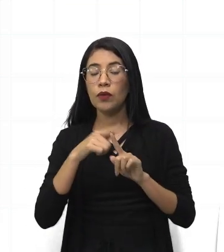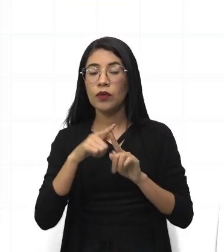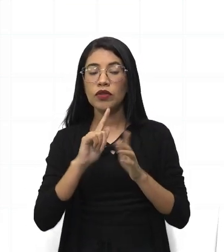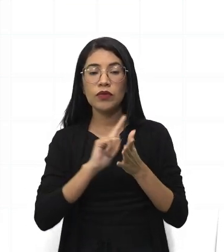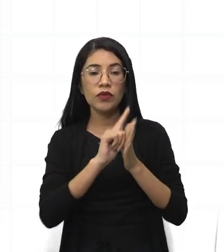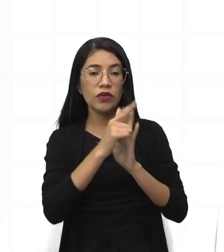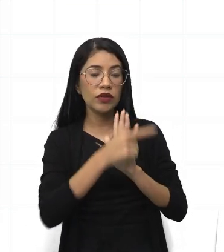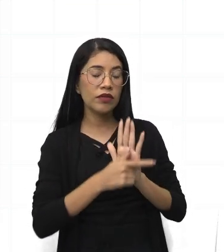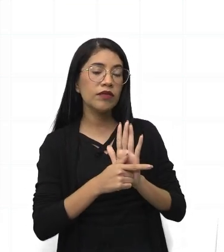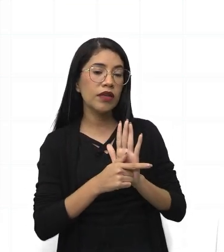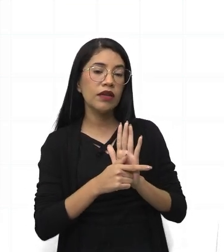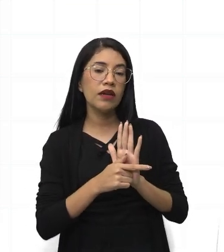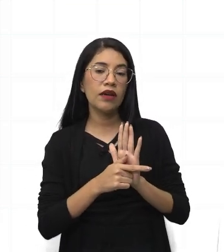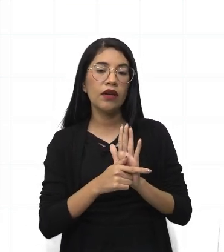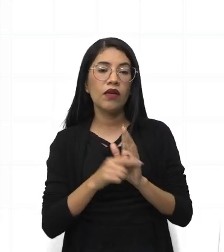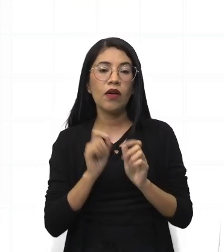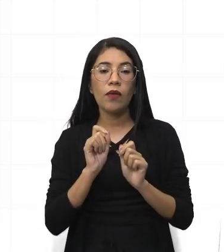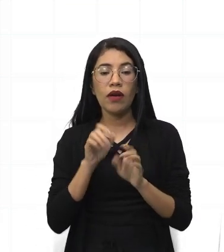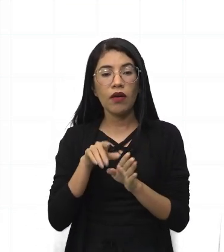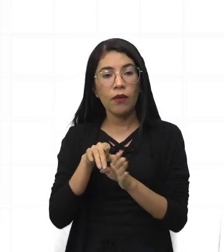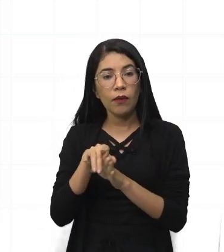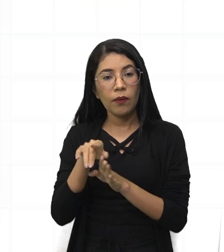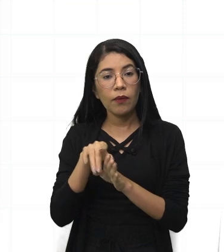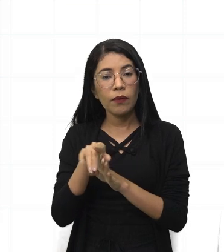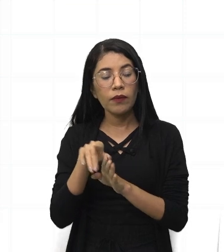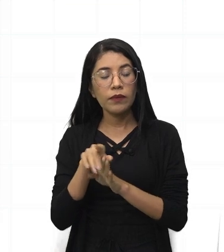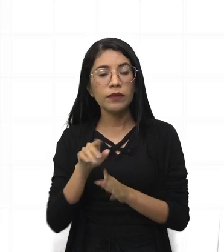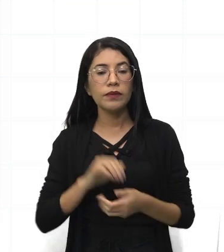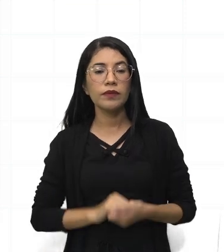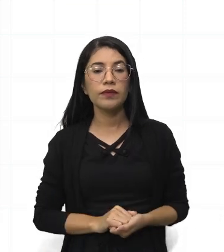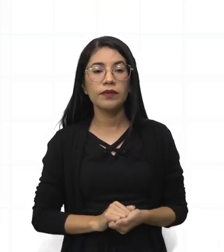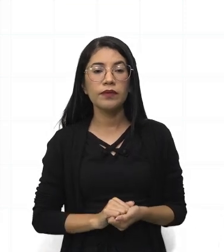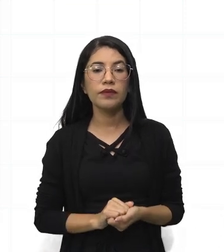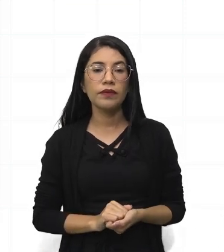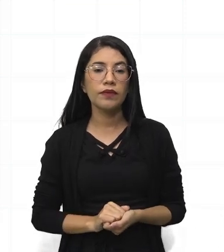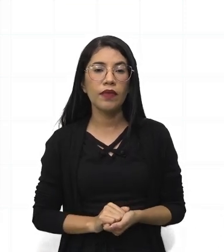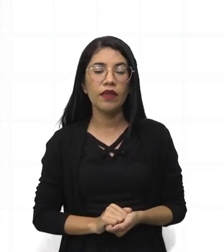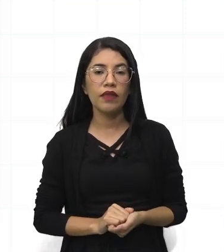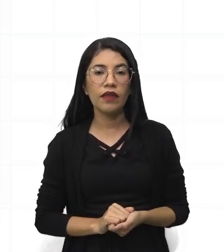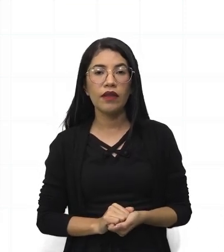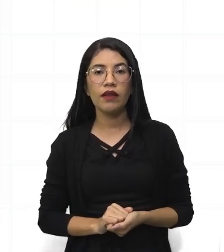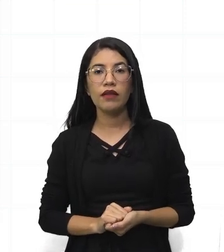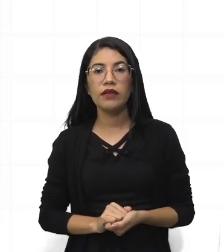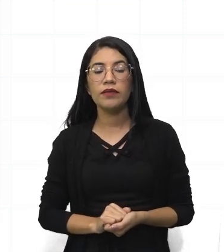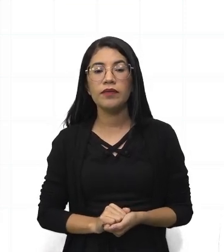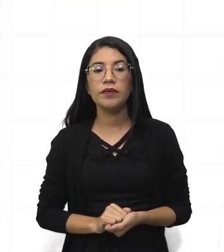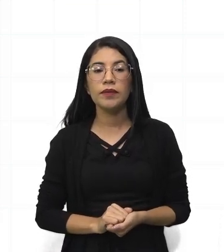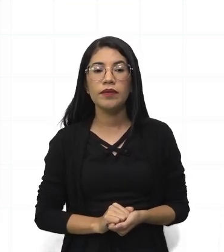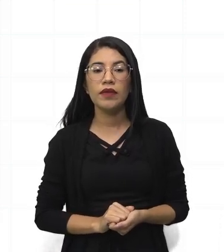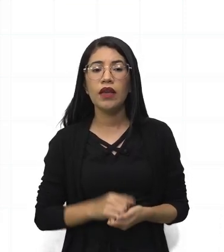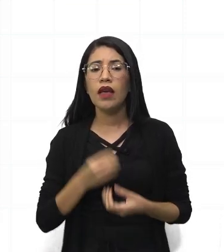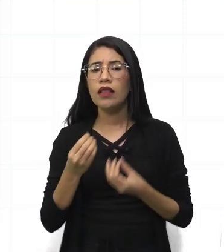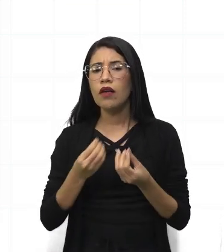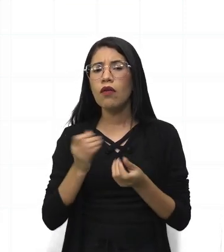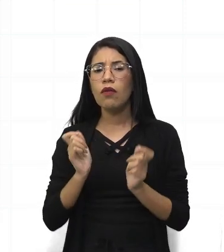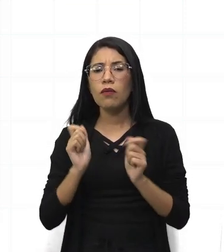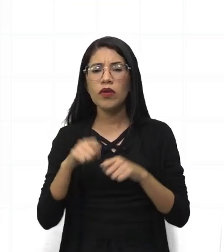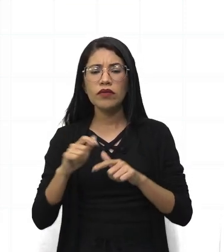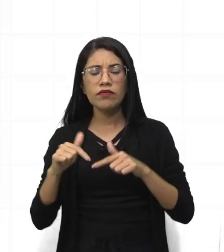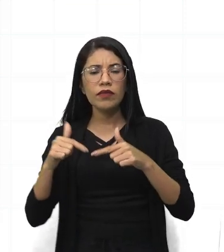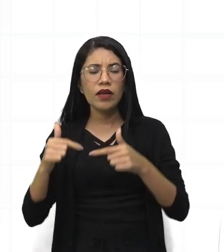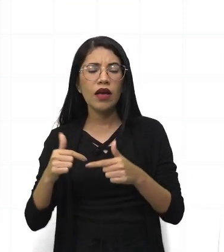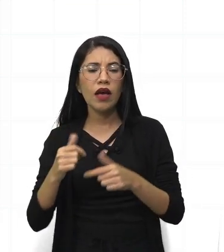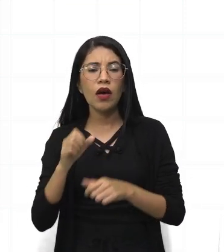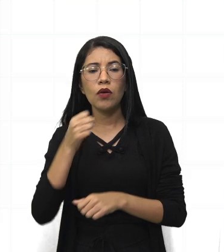gênero textual que faz parte desse texto injuntivo. Olha só, como fazer um suco